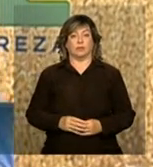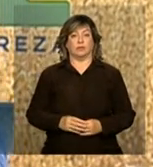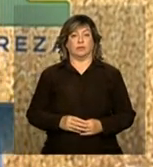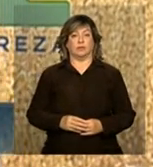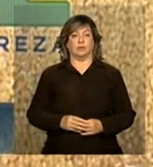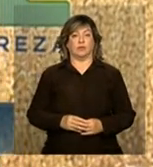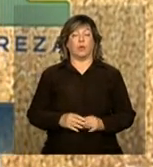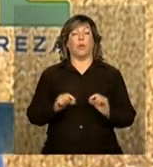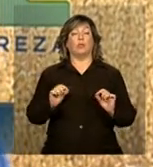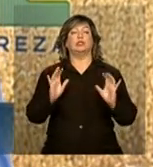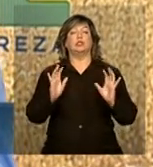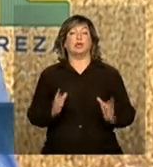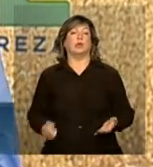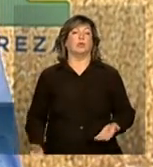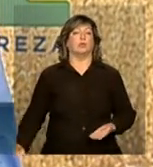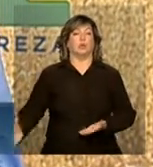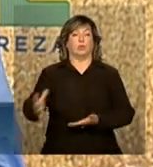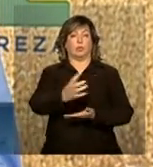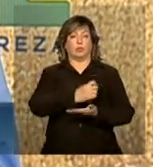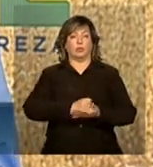já arrecadado